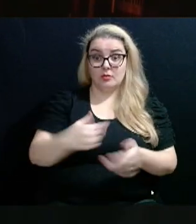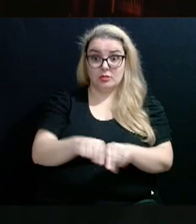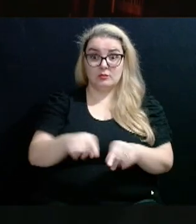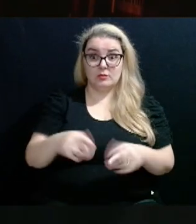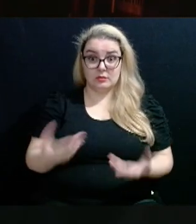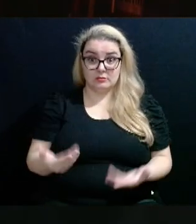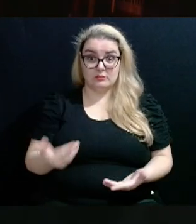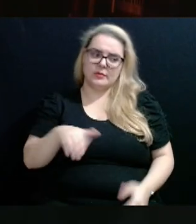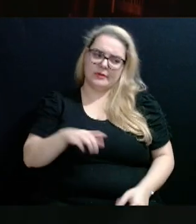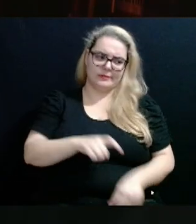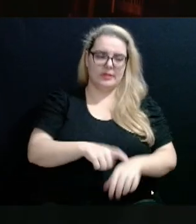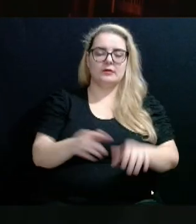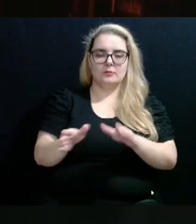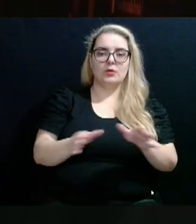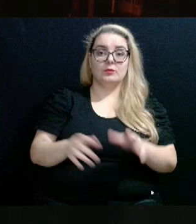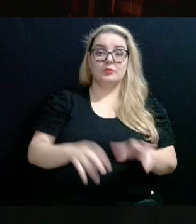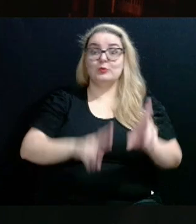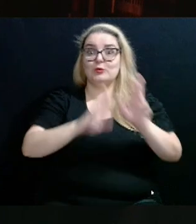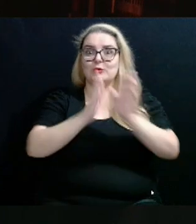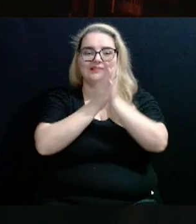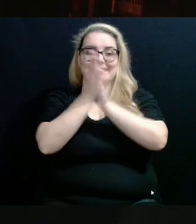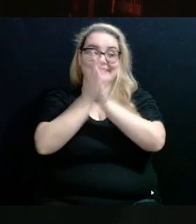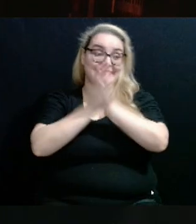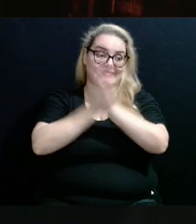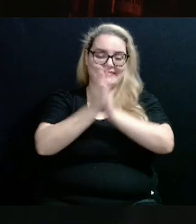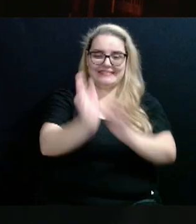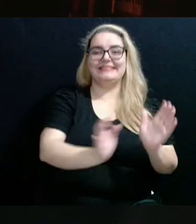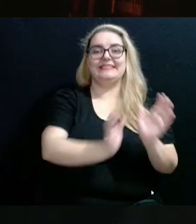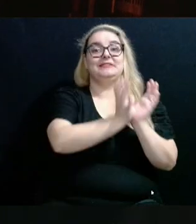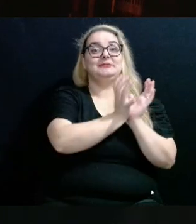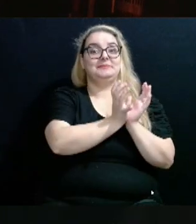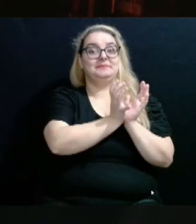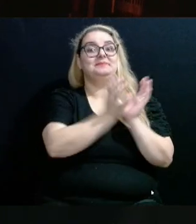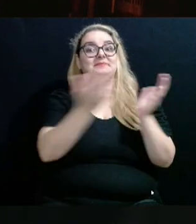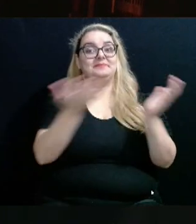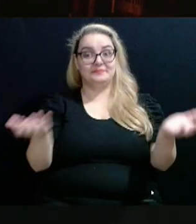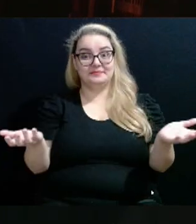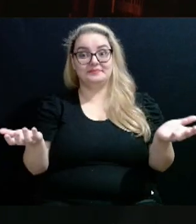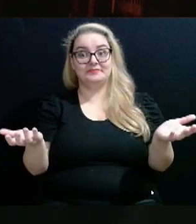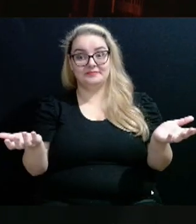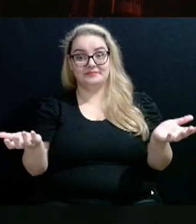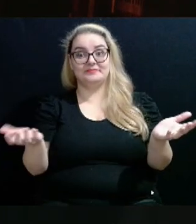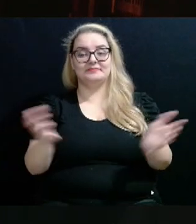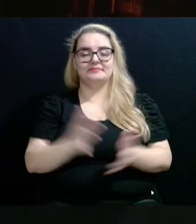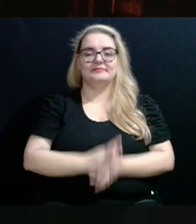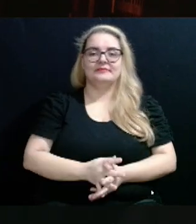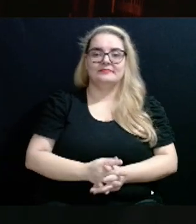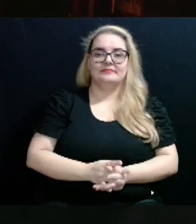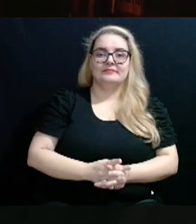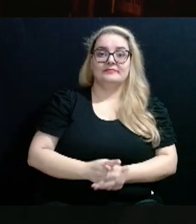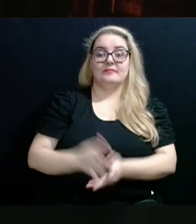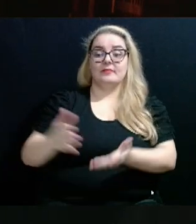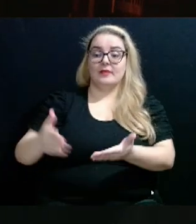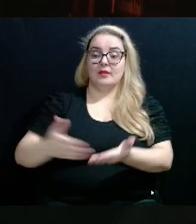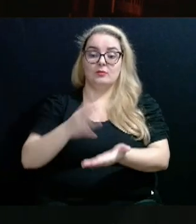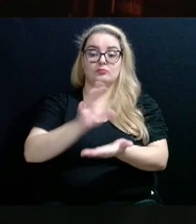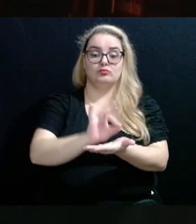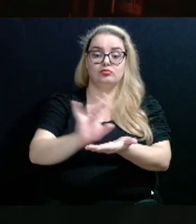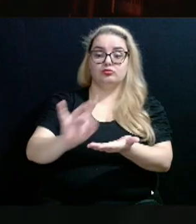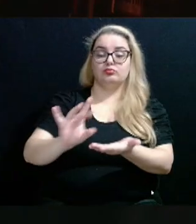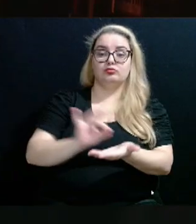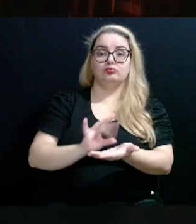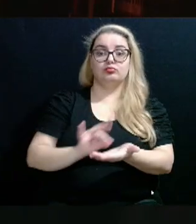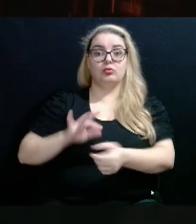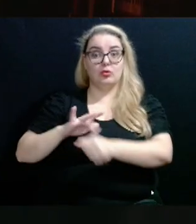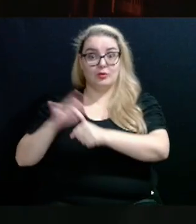expectativa para a Copa. E aí os álbuns voltaram a ganhar espaço nas escolas, nas redes sociais, nas rodinhas de